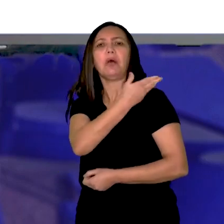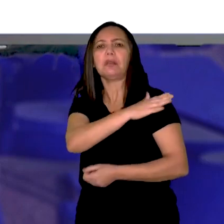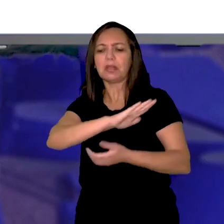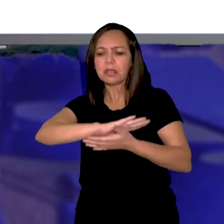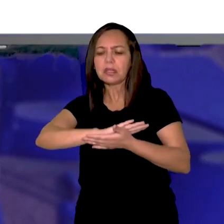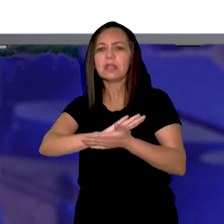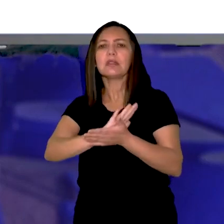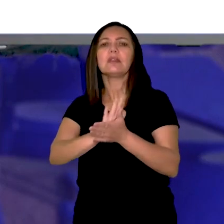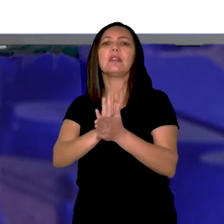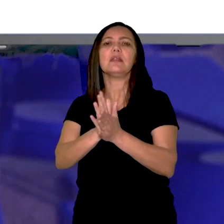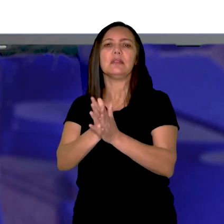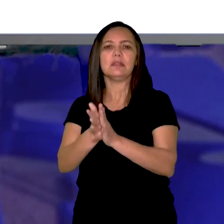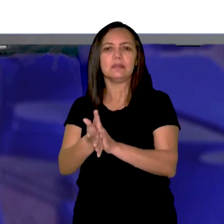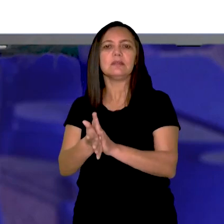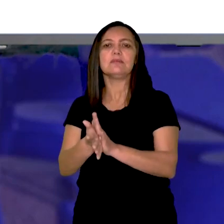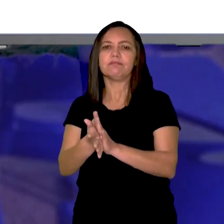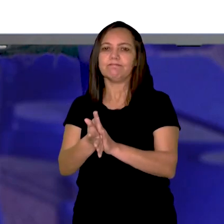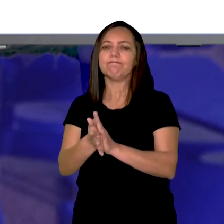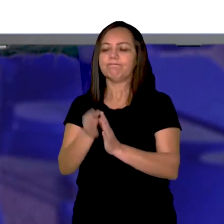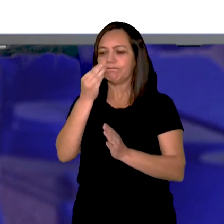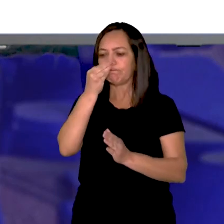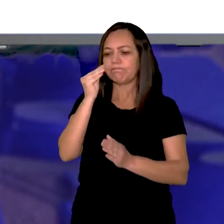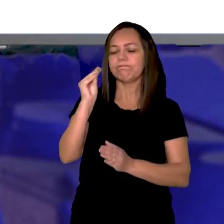acaba gerando certos preconceitos e